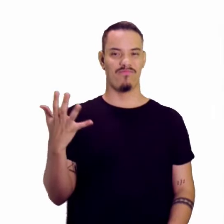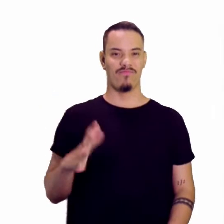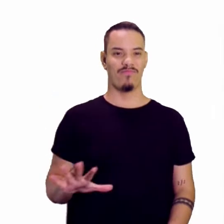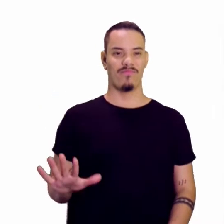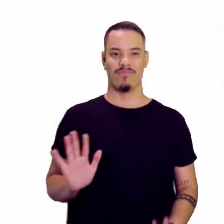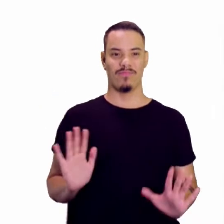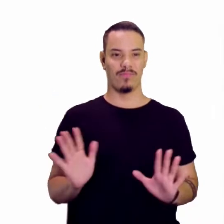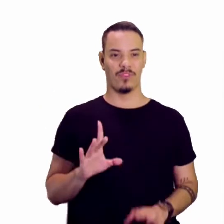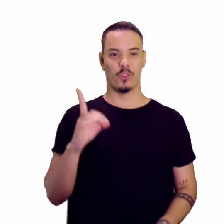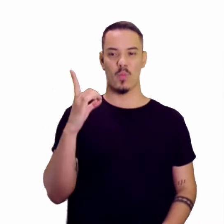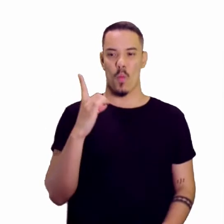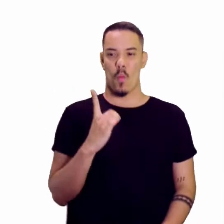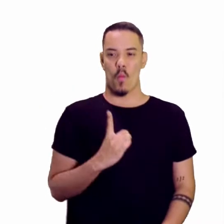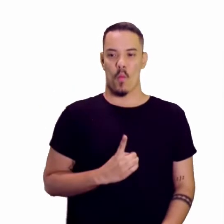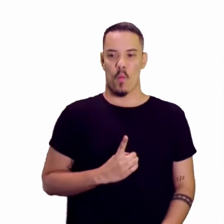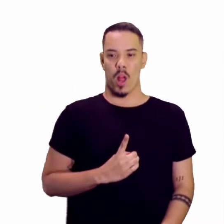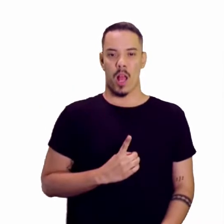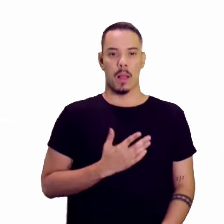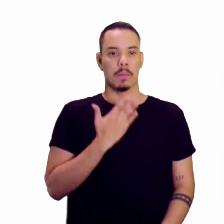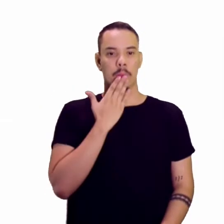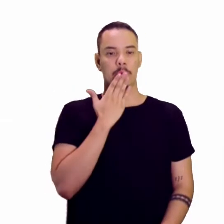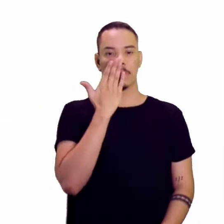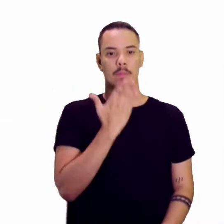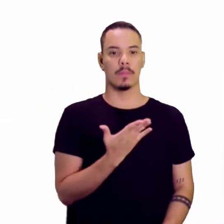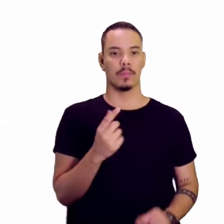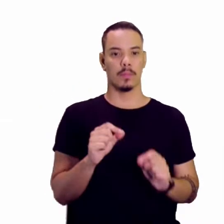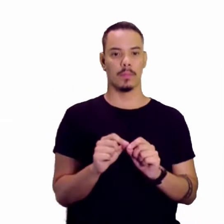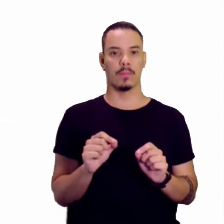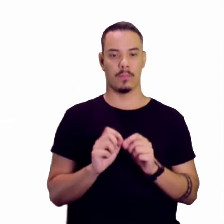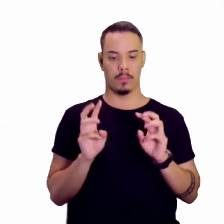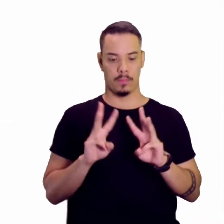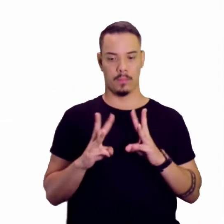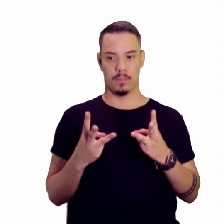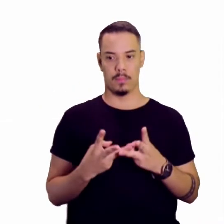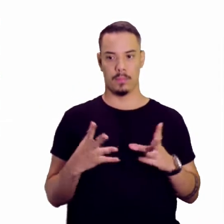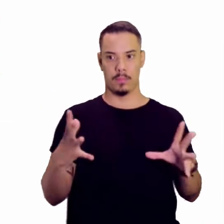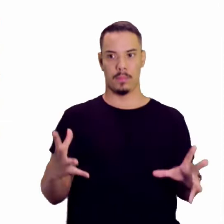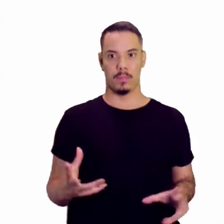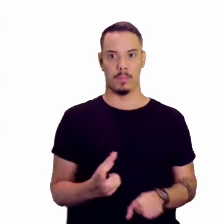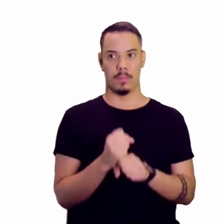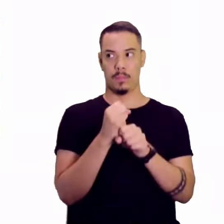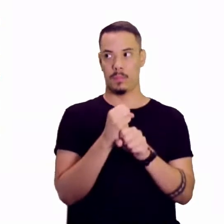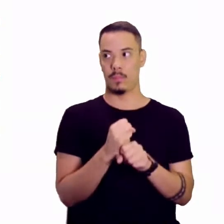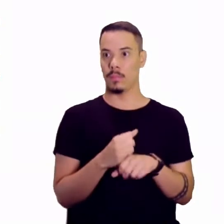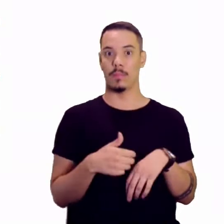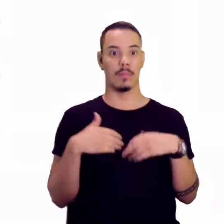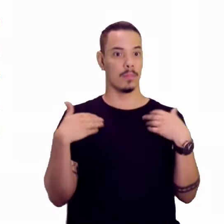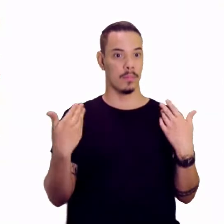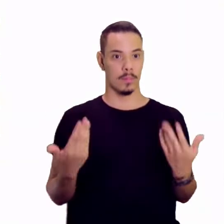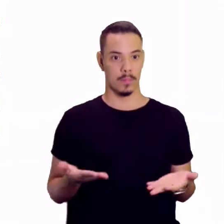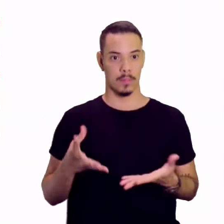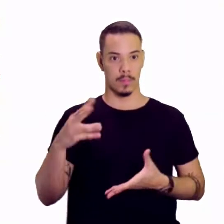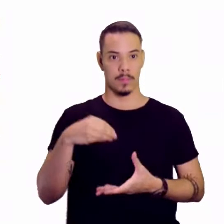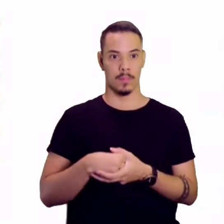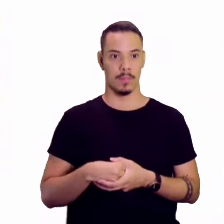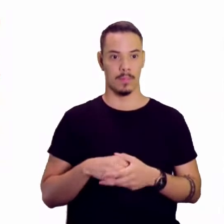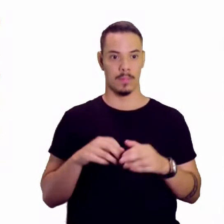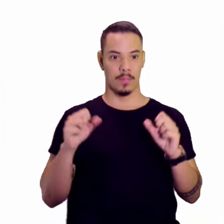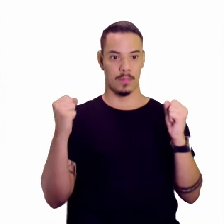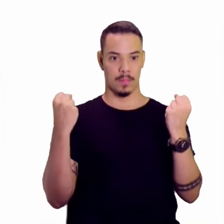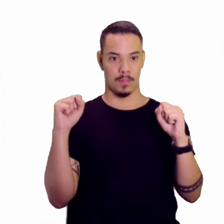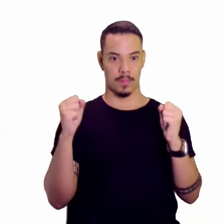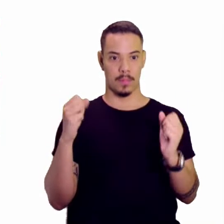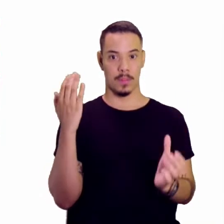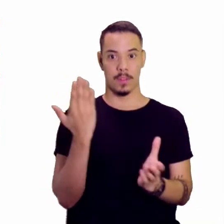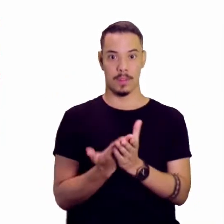as coisas. O outro pediu para diminuir a massa, né, do corpo corporal. Exatamente. Então... É tanto que a educação física estuda massa